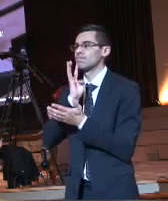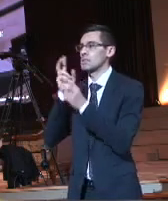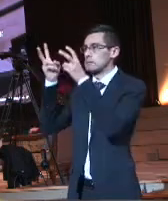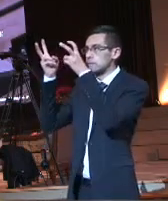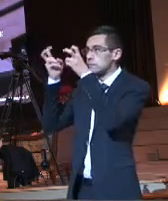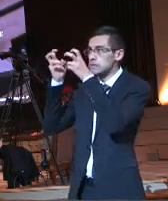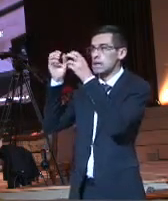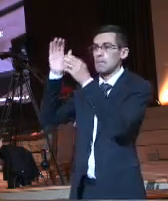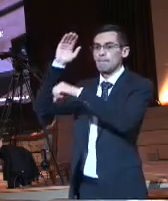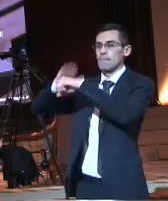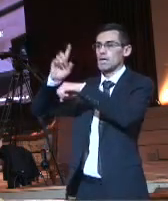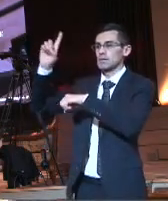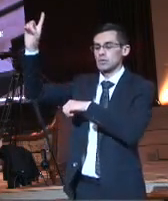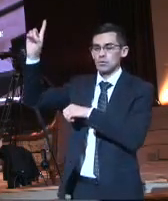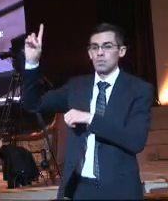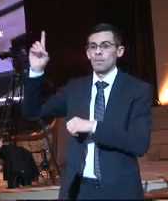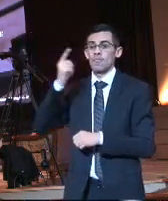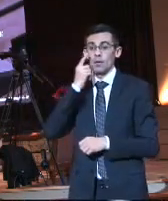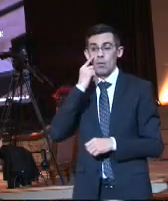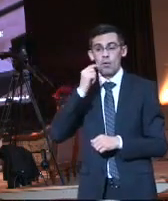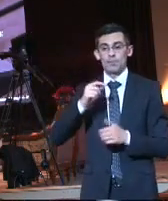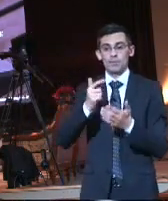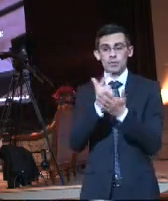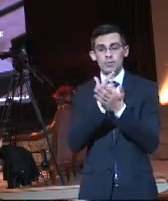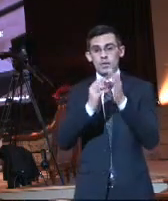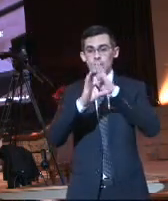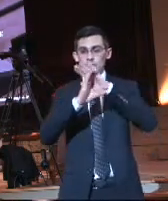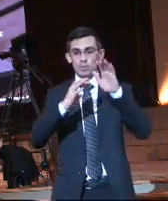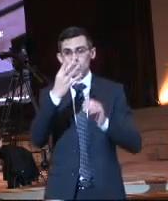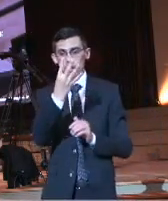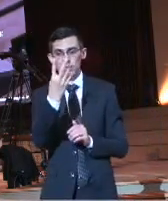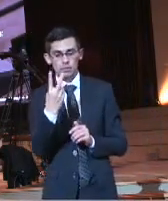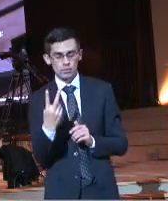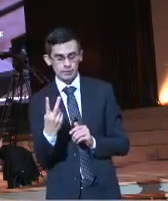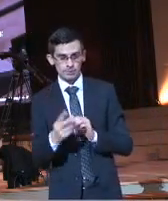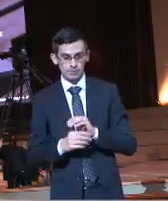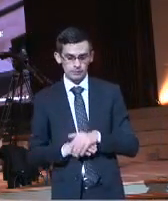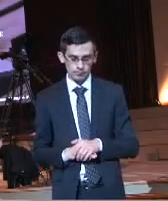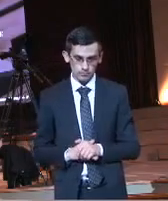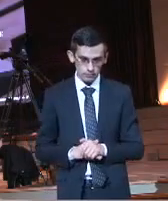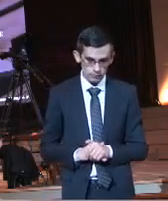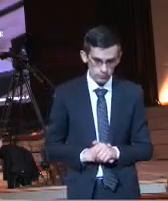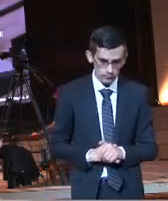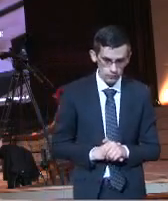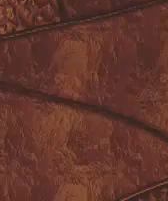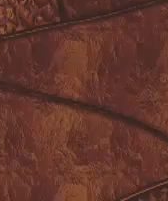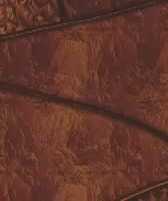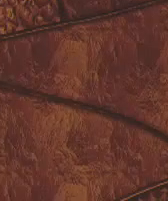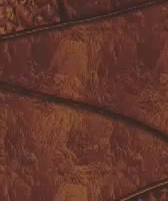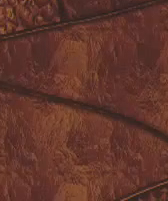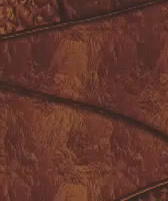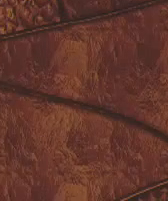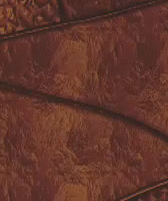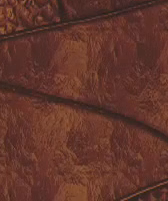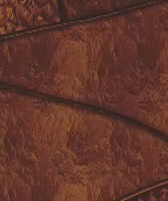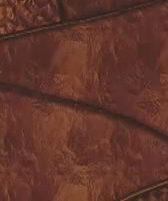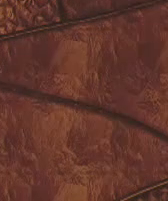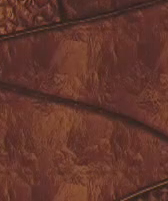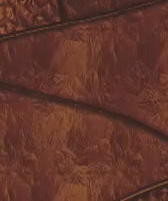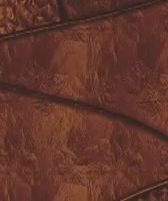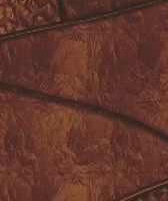isso que acontece com Jó. Olha só o que ele vai dizer no capítulo 42. Eu reconheço que para